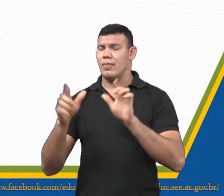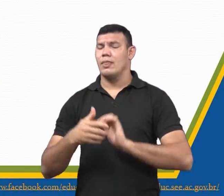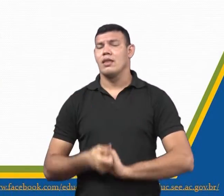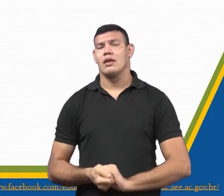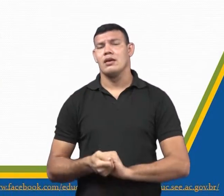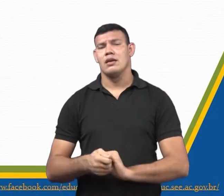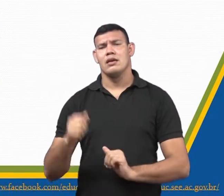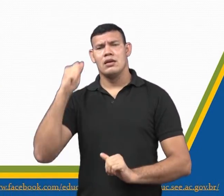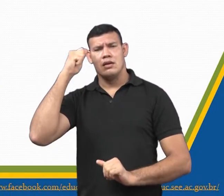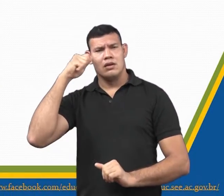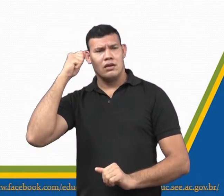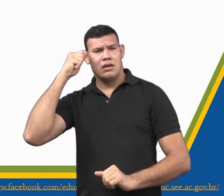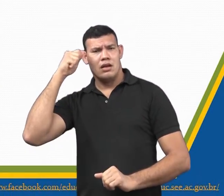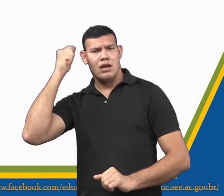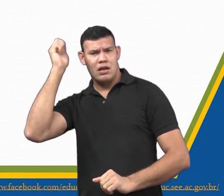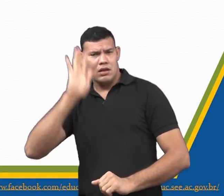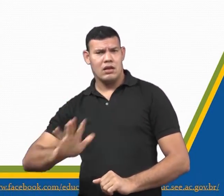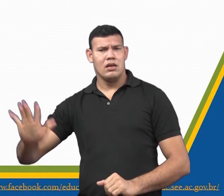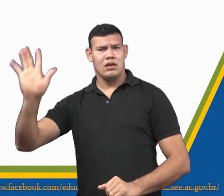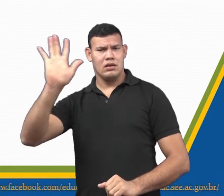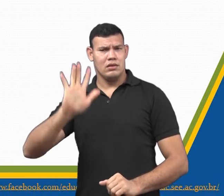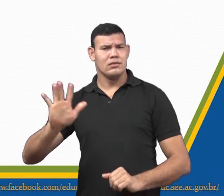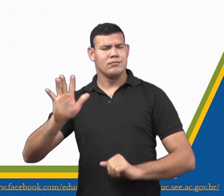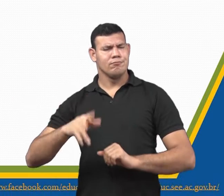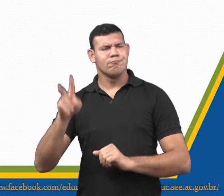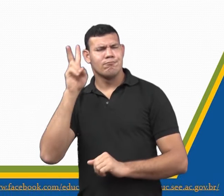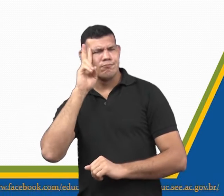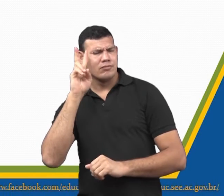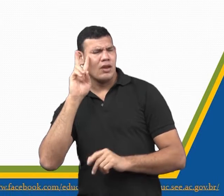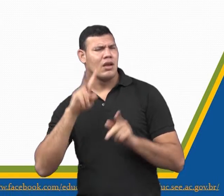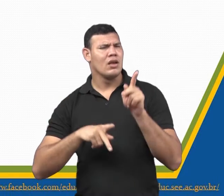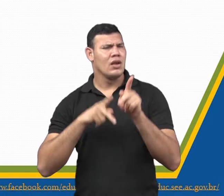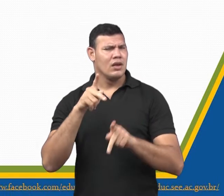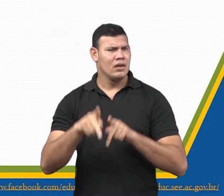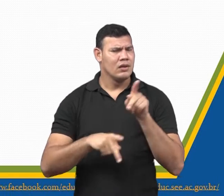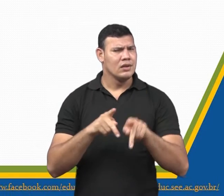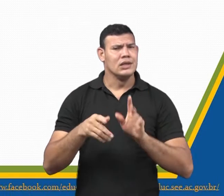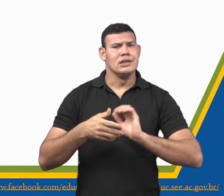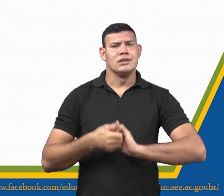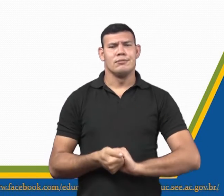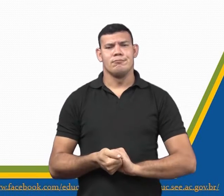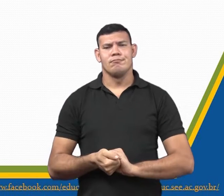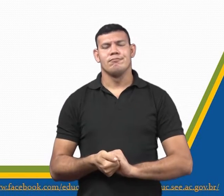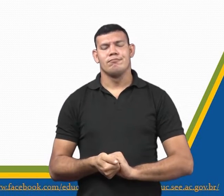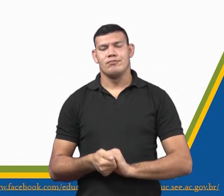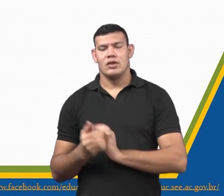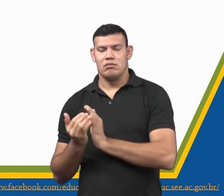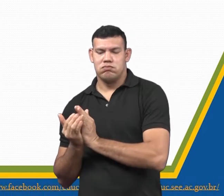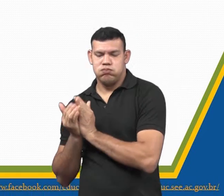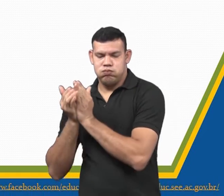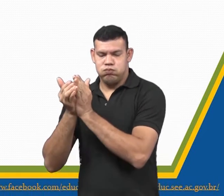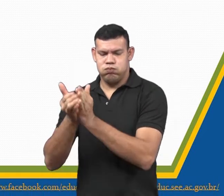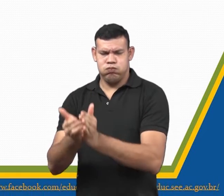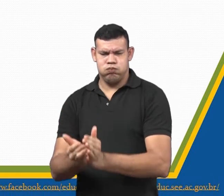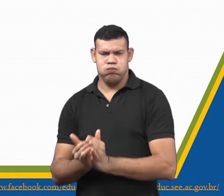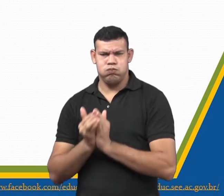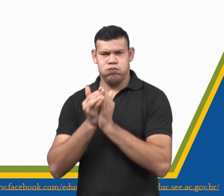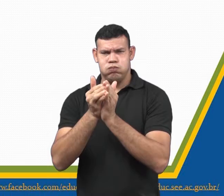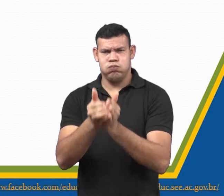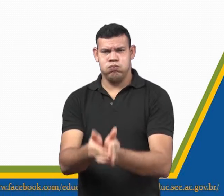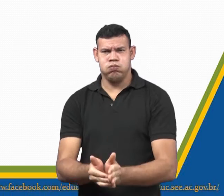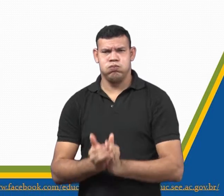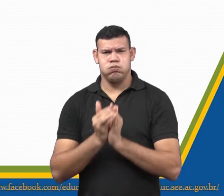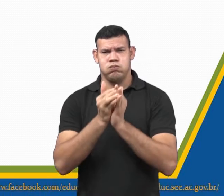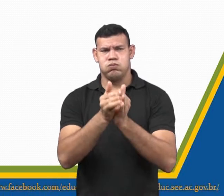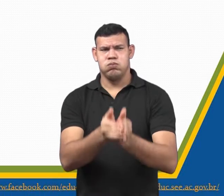africanos. Quem eram os povos africanos? Você lembra? Os povos africanos eram aqueles que foram trazidos para o Brasil